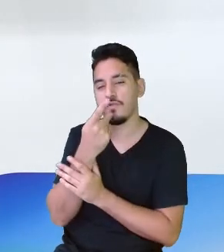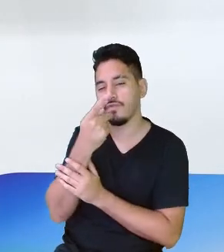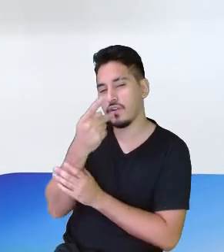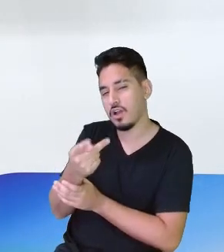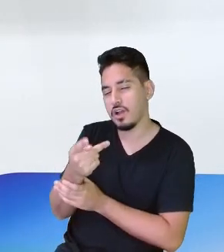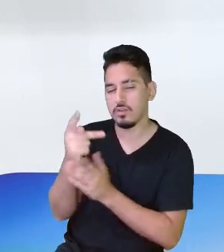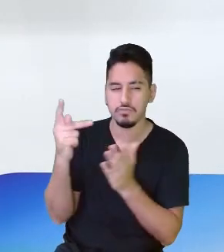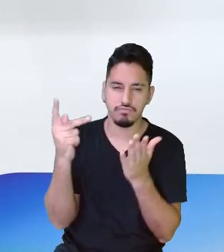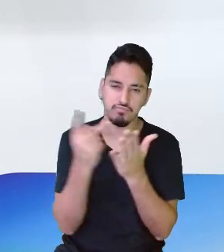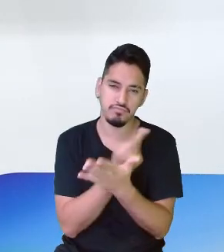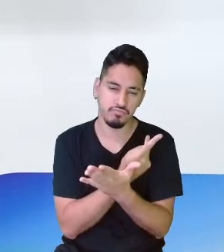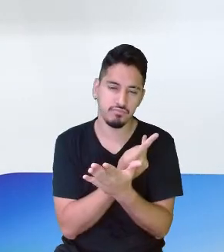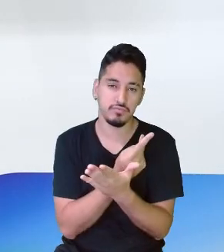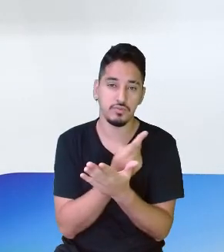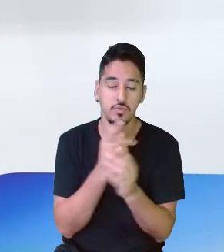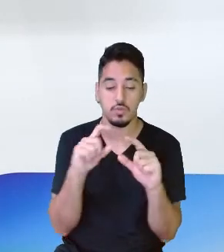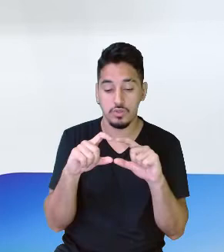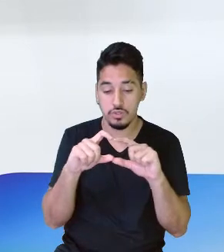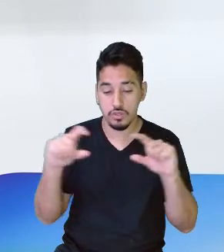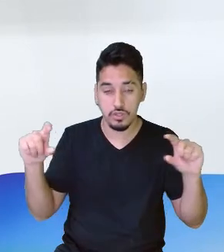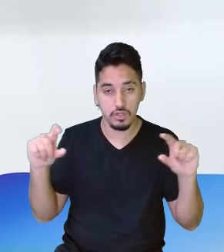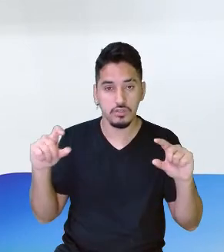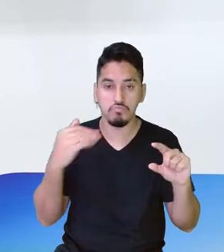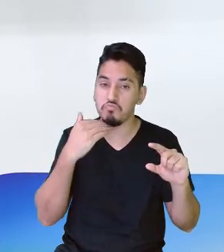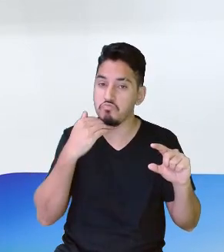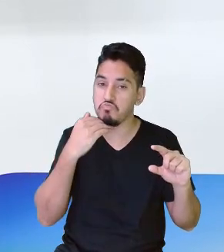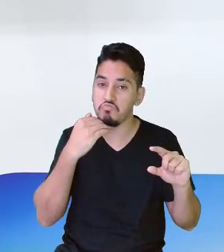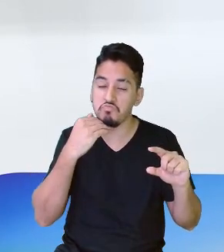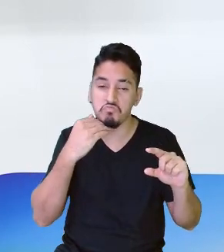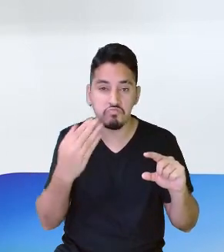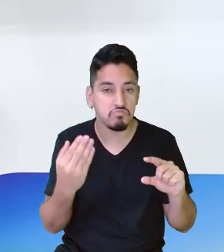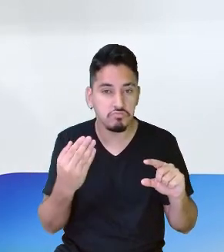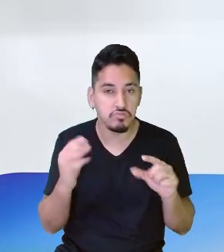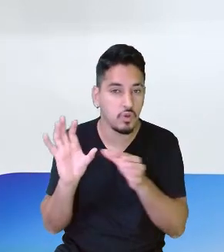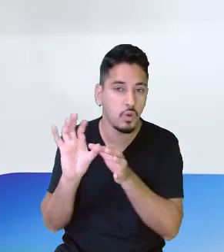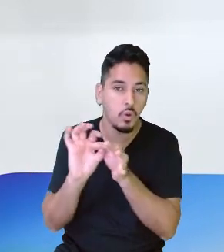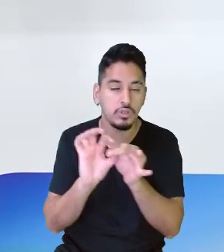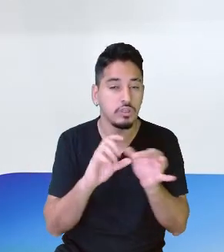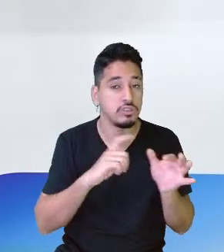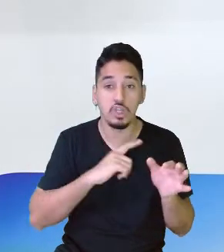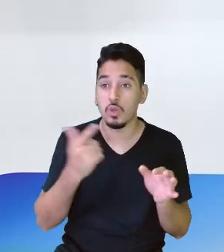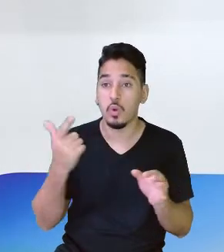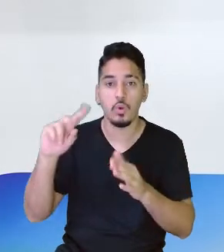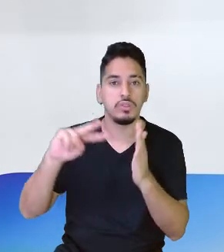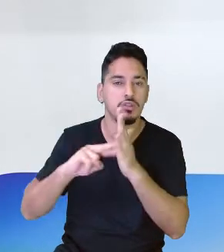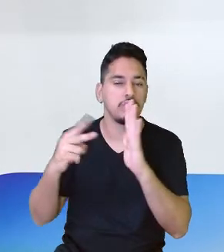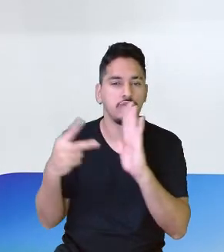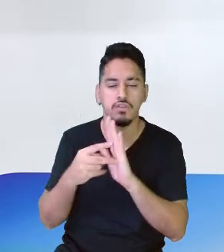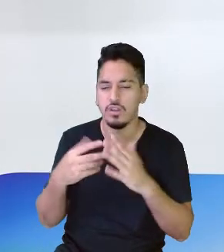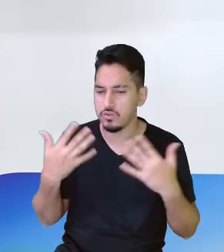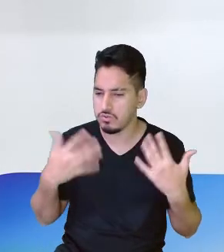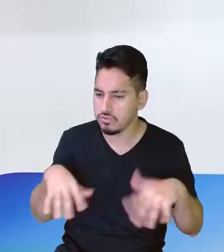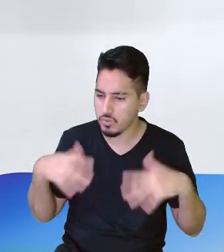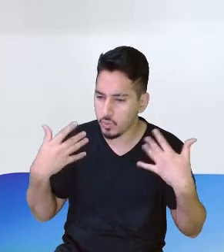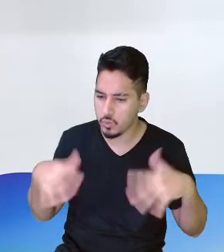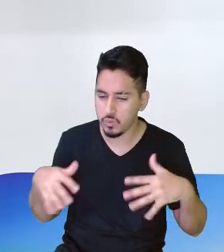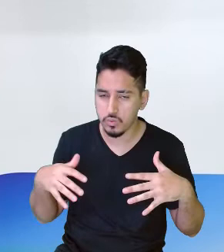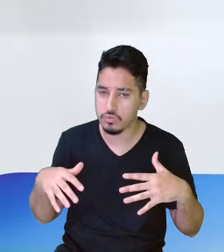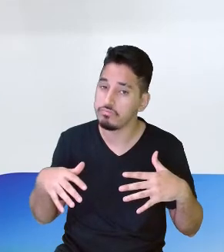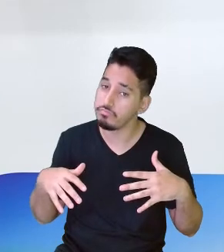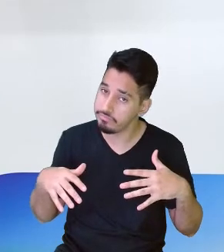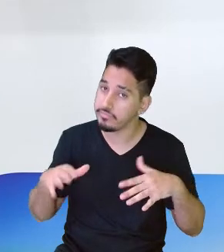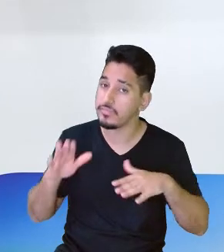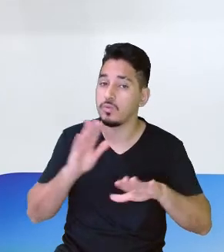uma situação, um trecho sem contexto, ele parece ter um outro significado completamente diverso. Então, a gente precisa ter